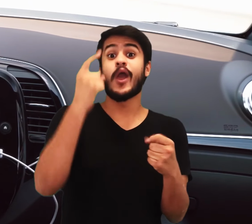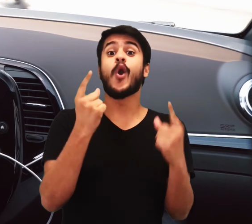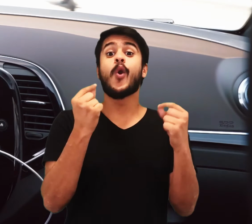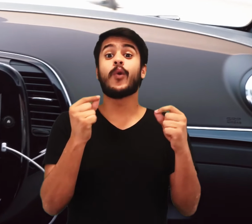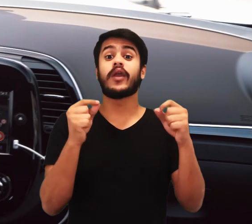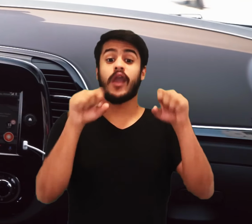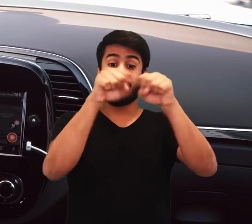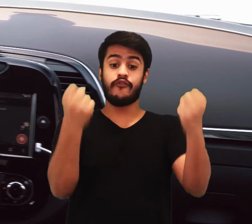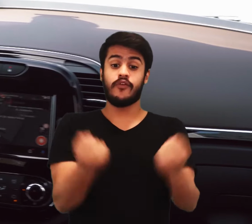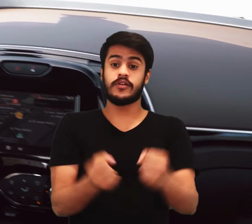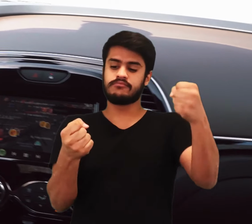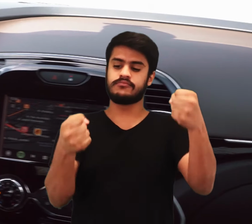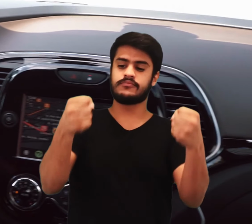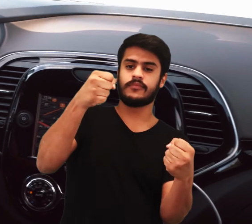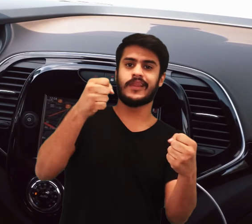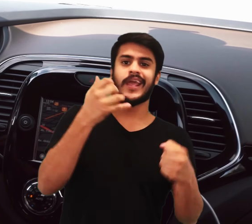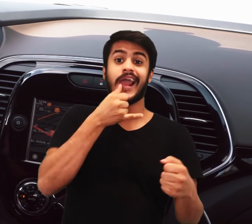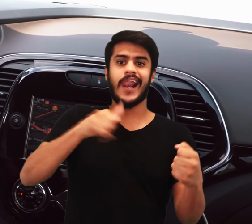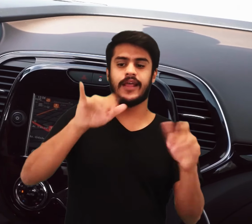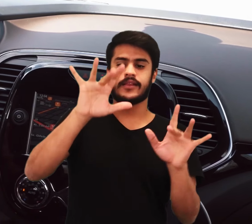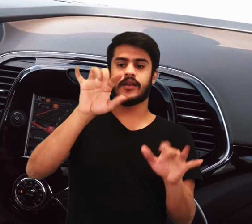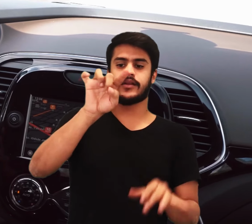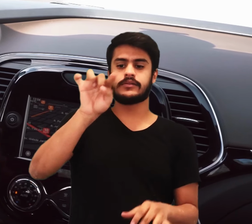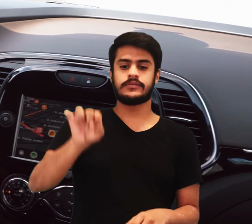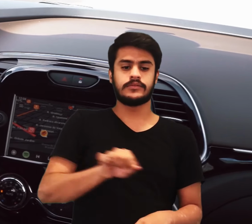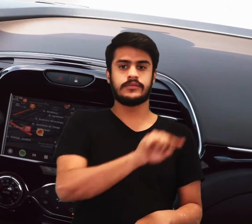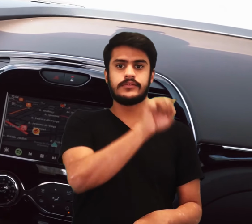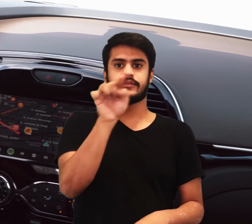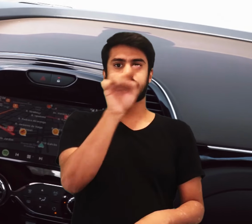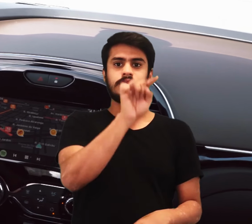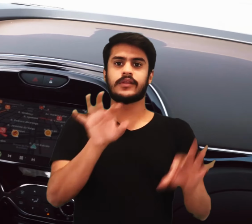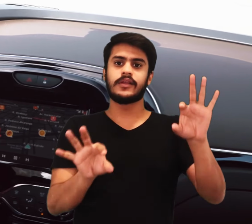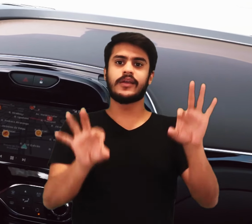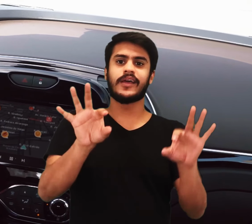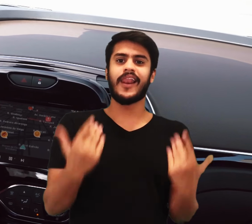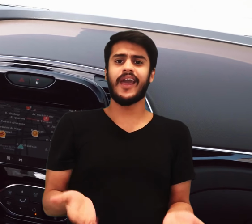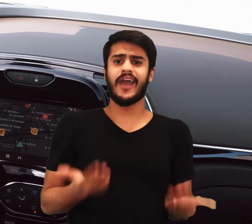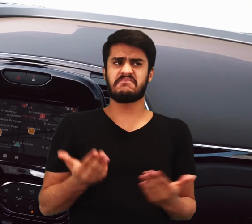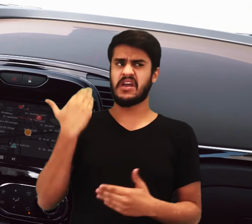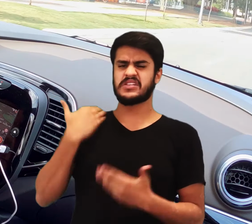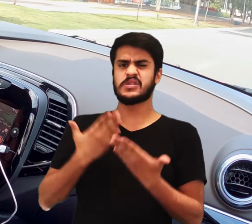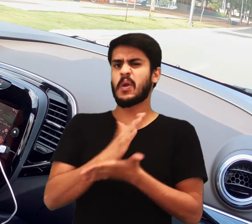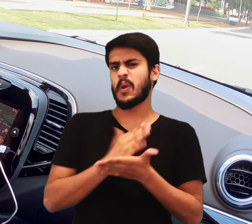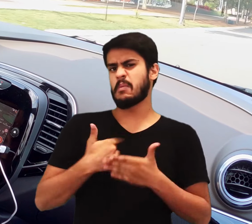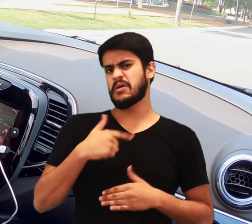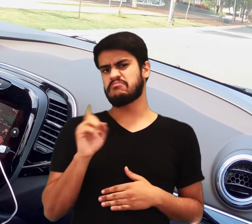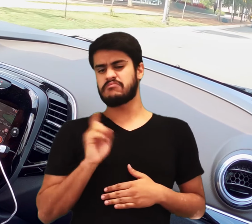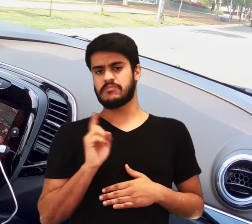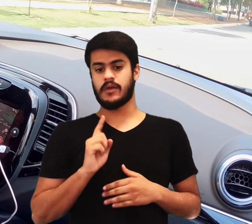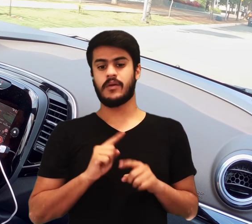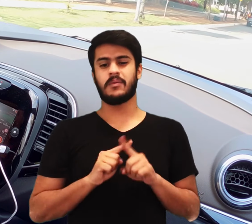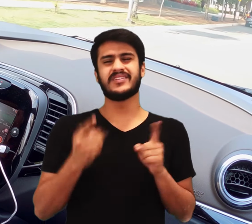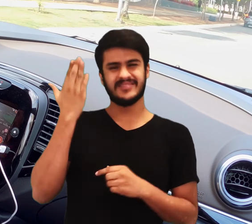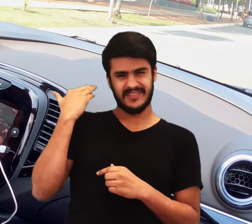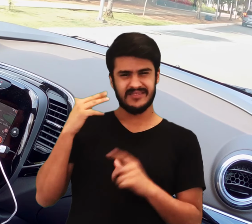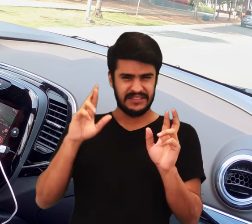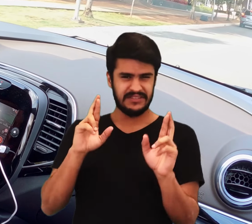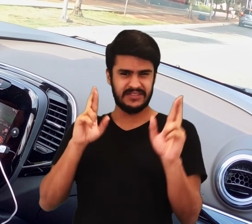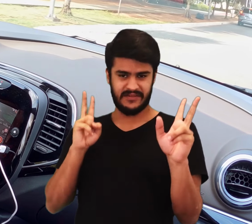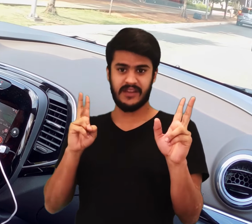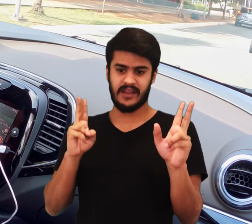direção elétrica, né? Vamos lá, eu pessoalmente não me incomodava com o peso da direção, né? Mas o sistema antigo, que utilizava uma bomba